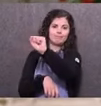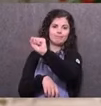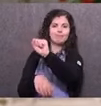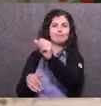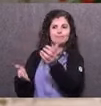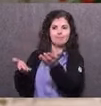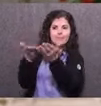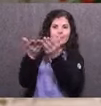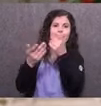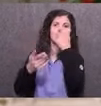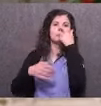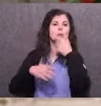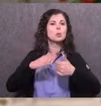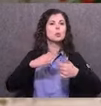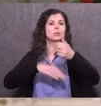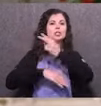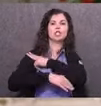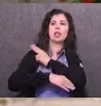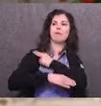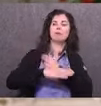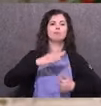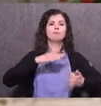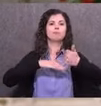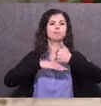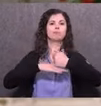governador Pilatos.